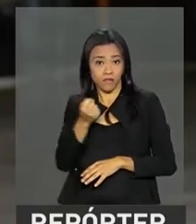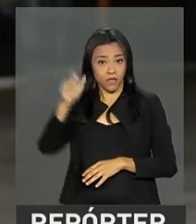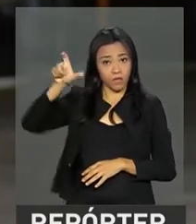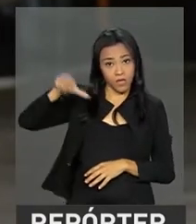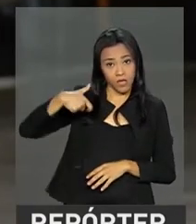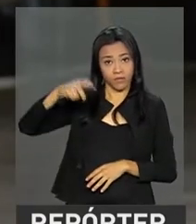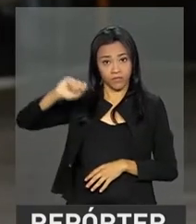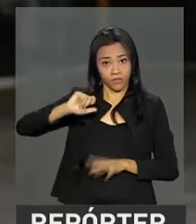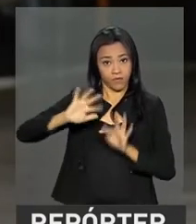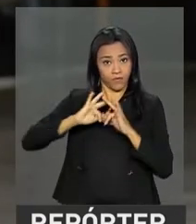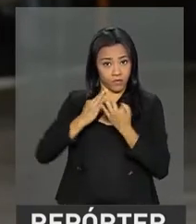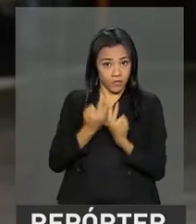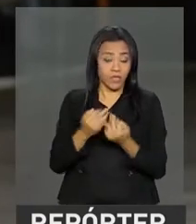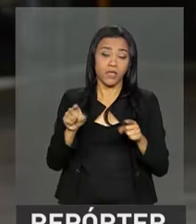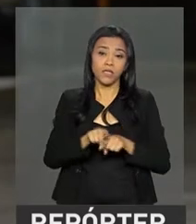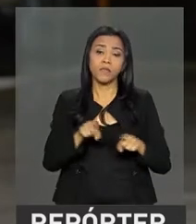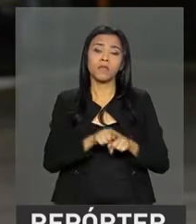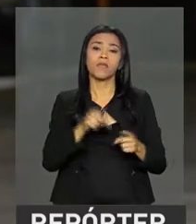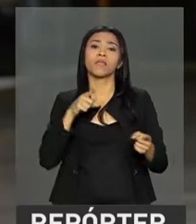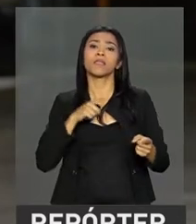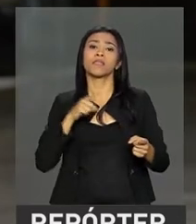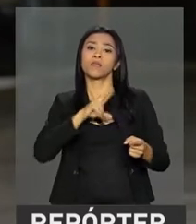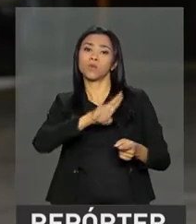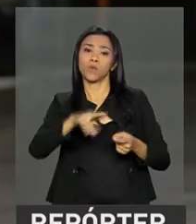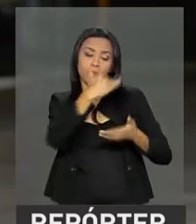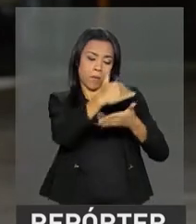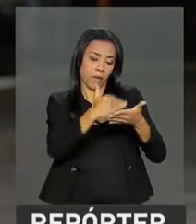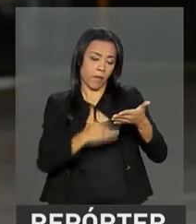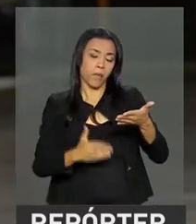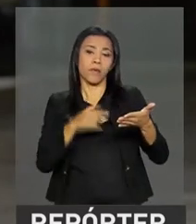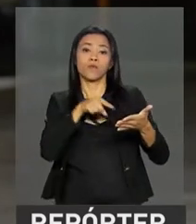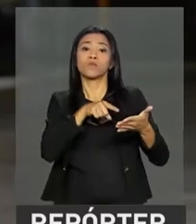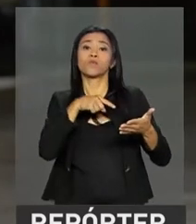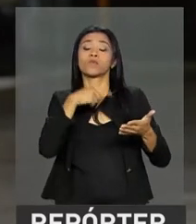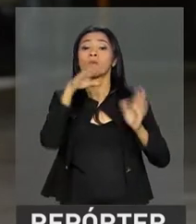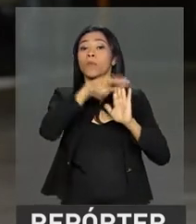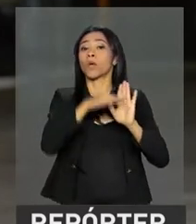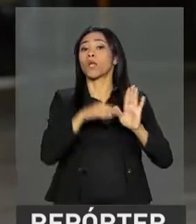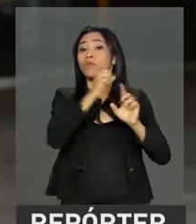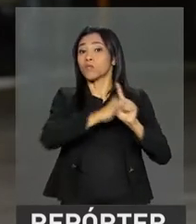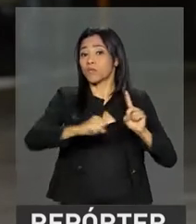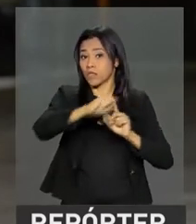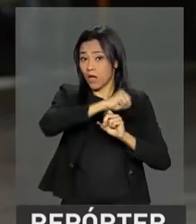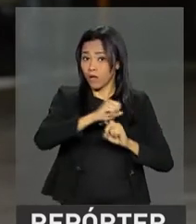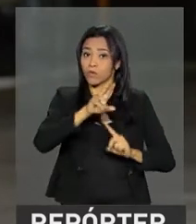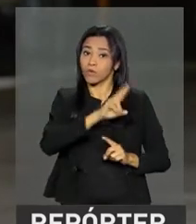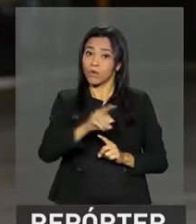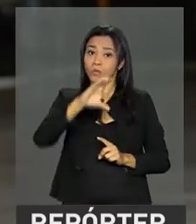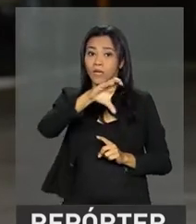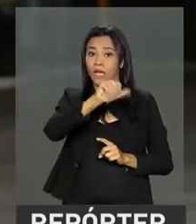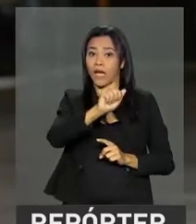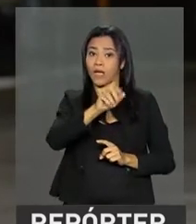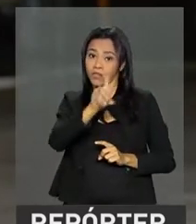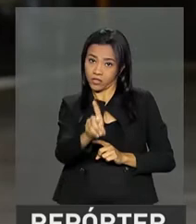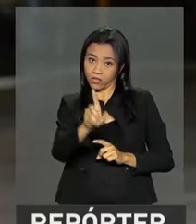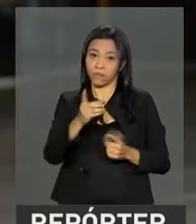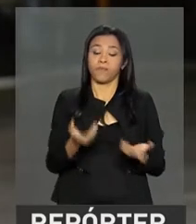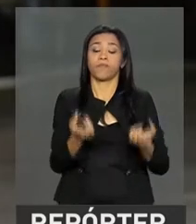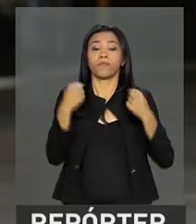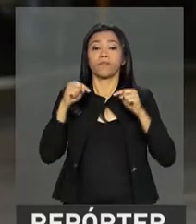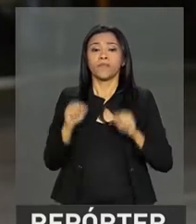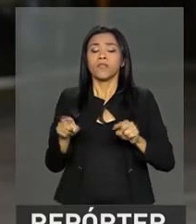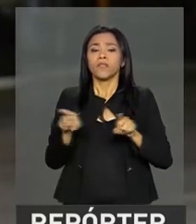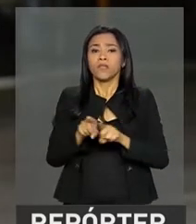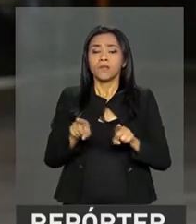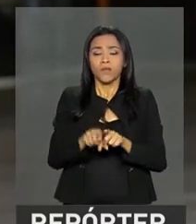cadastro único para programas sociais do governo federal o cad único o presidente michel temer eo ministro do